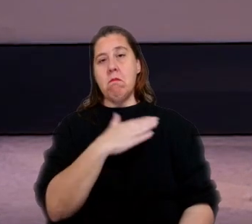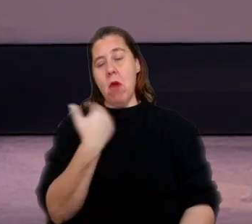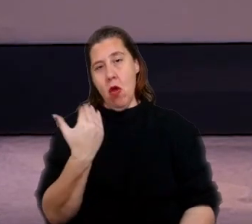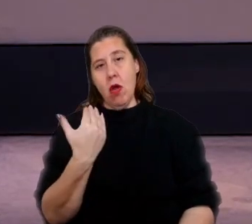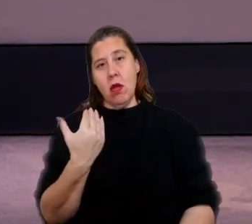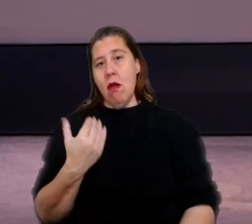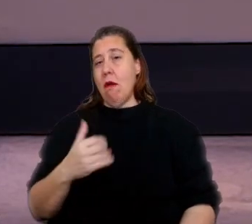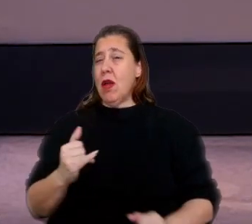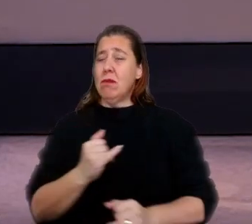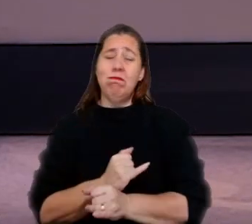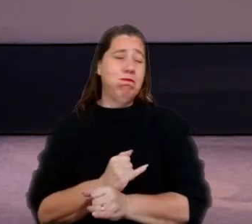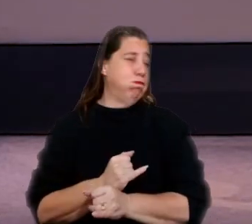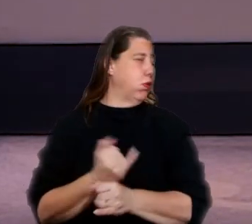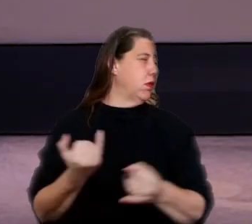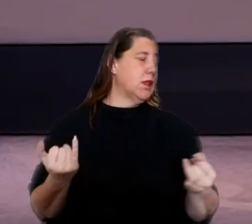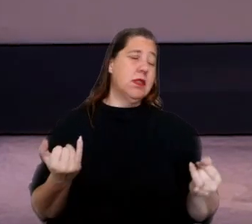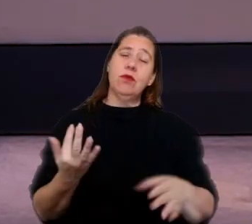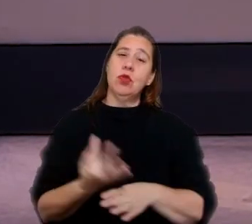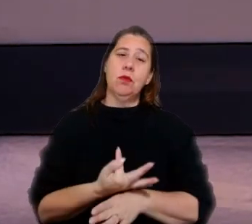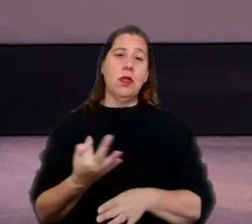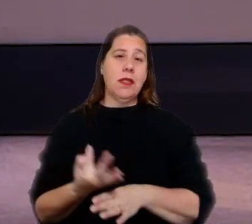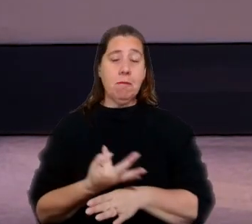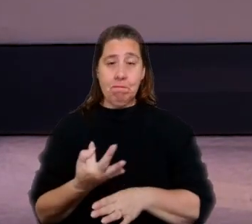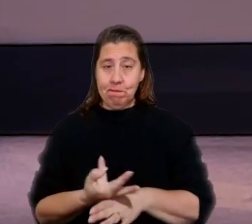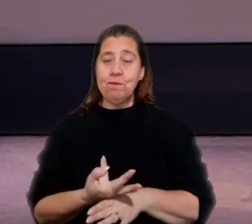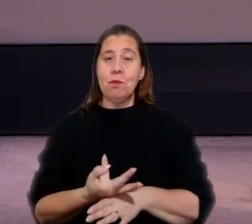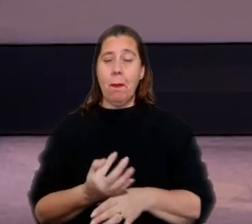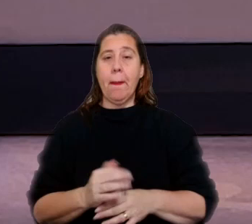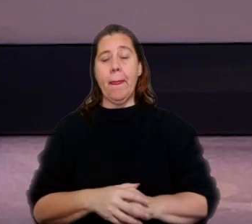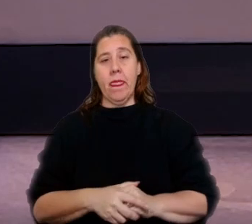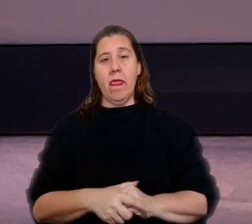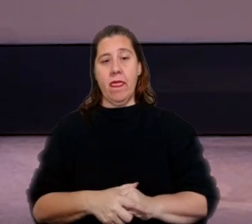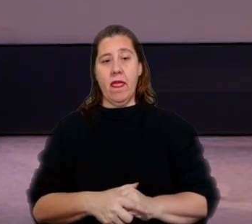quase impossível, né, porque vai um pedaço mesmo junto. Né.